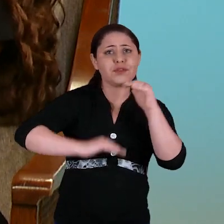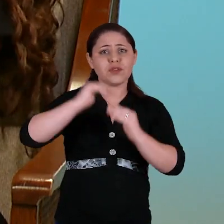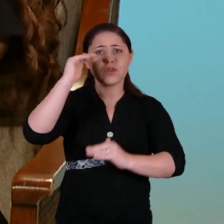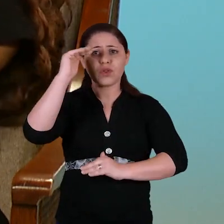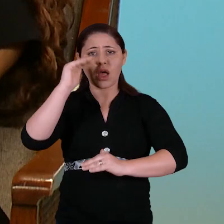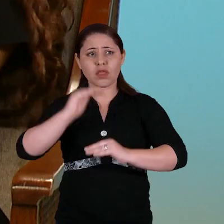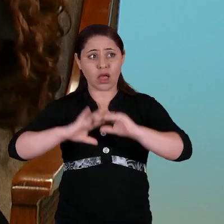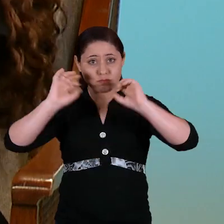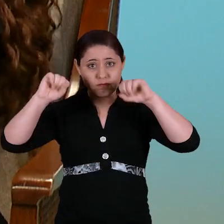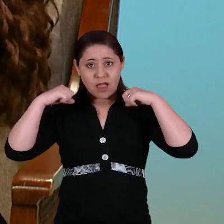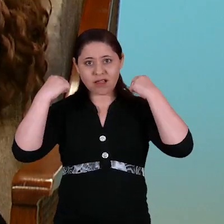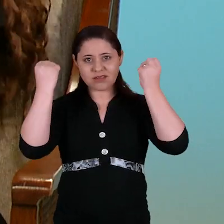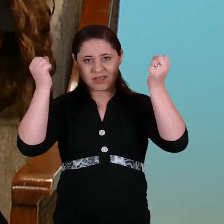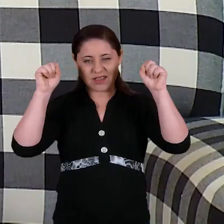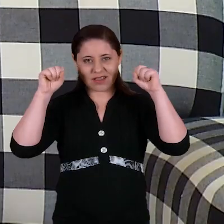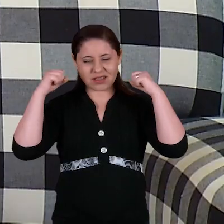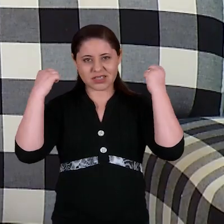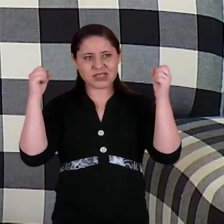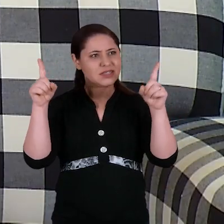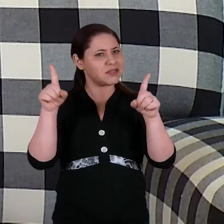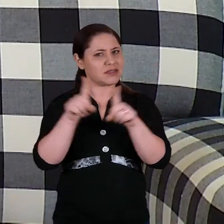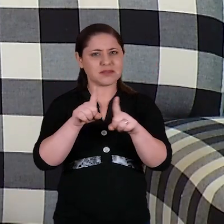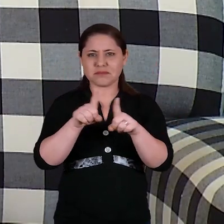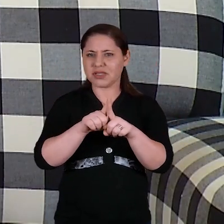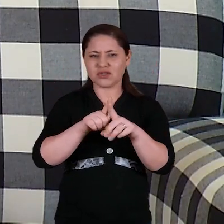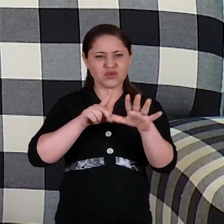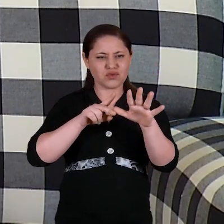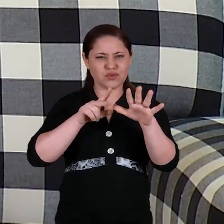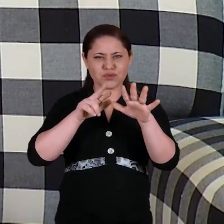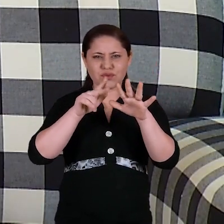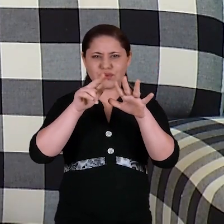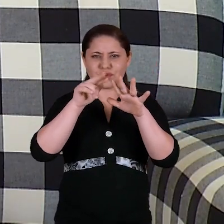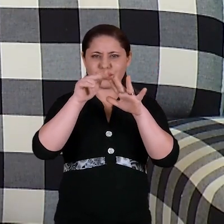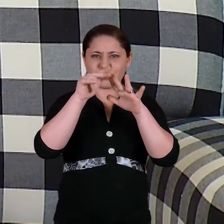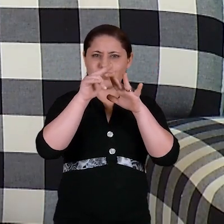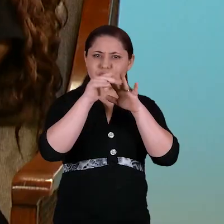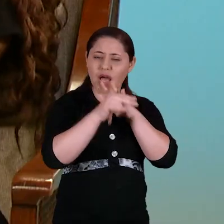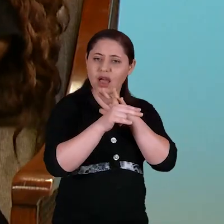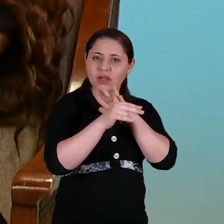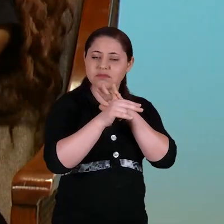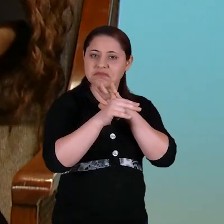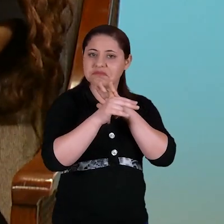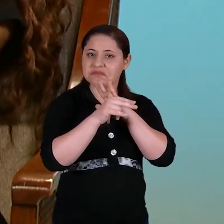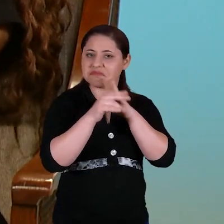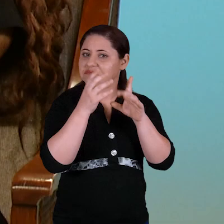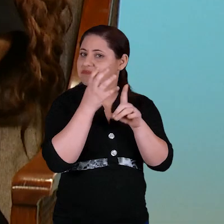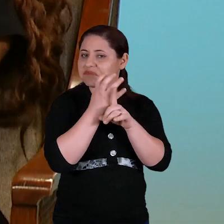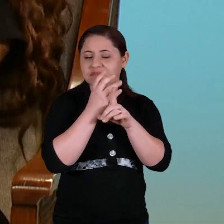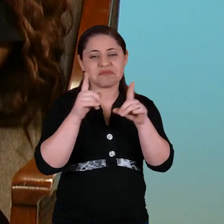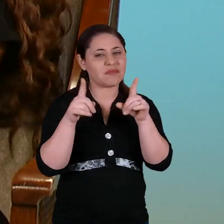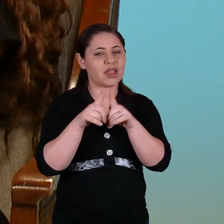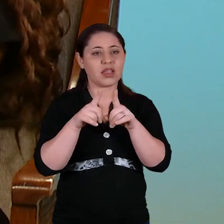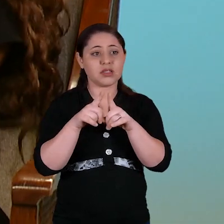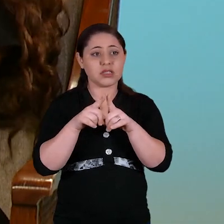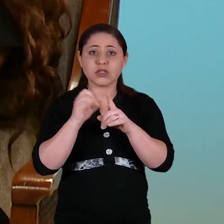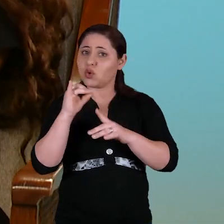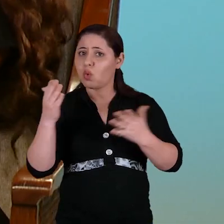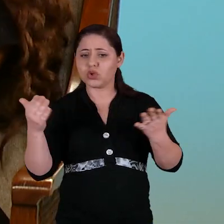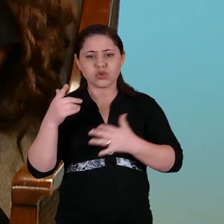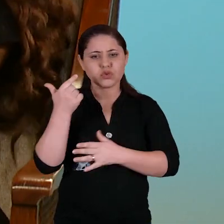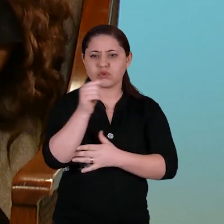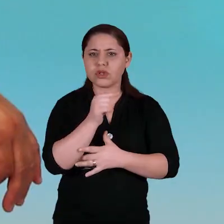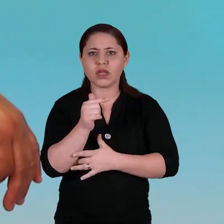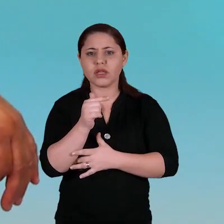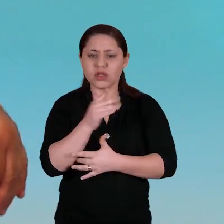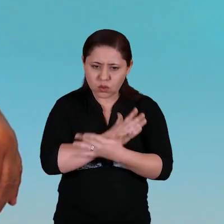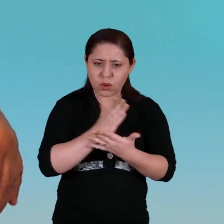de educação física, de licenciatura, de bacharelado, de diversas áreas, sabe? E se hoje não tem, que alguém comece com